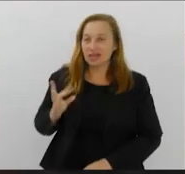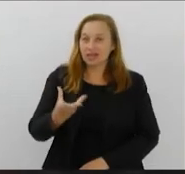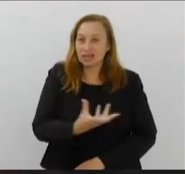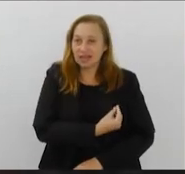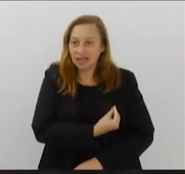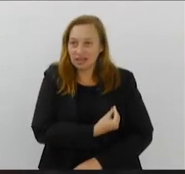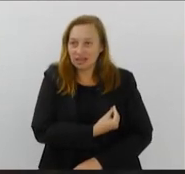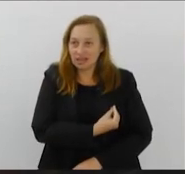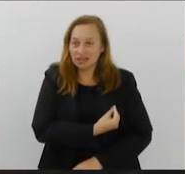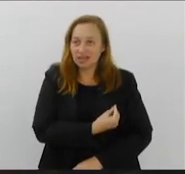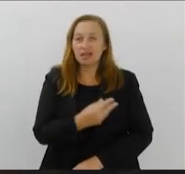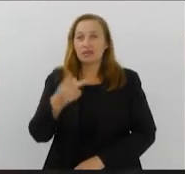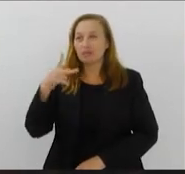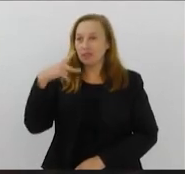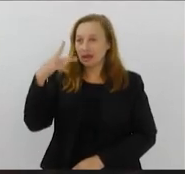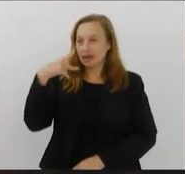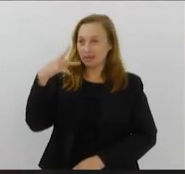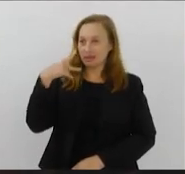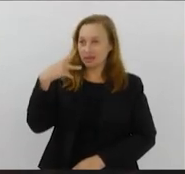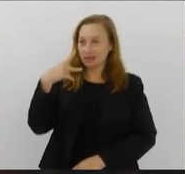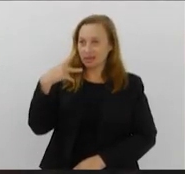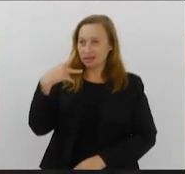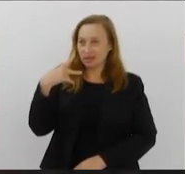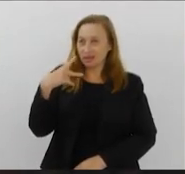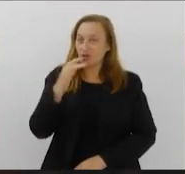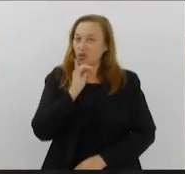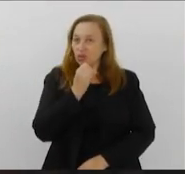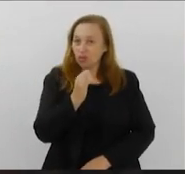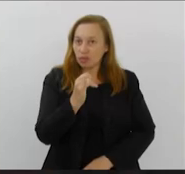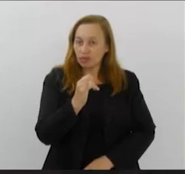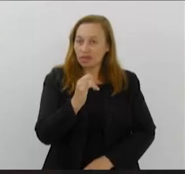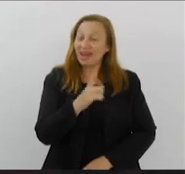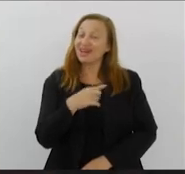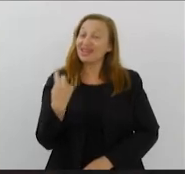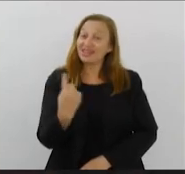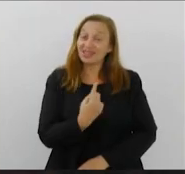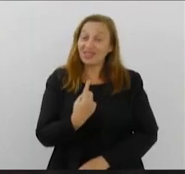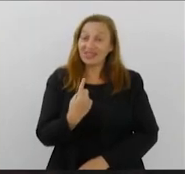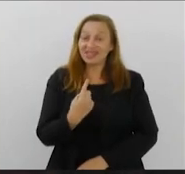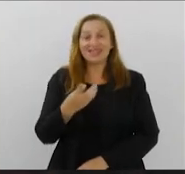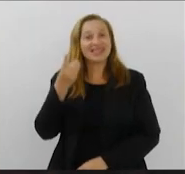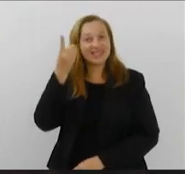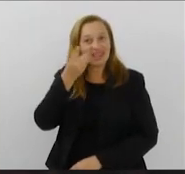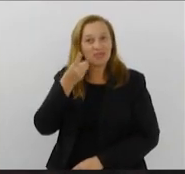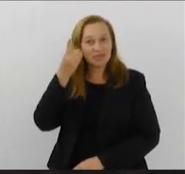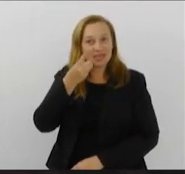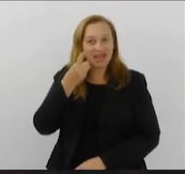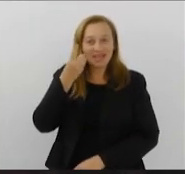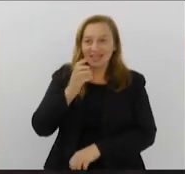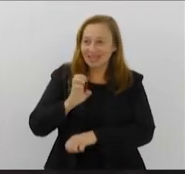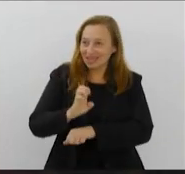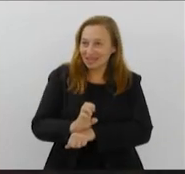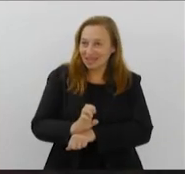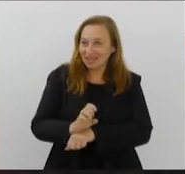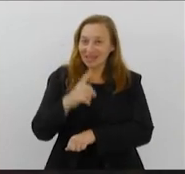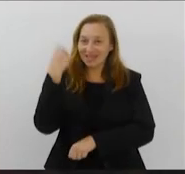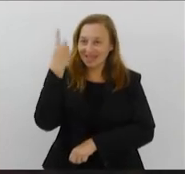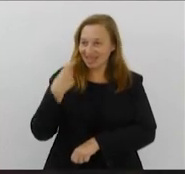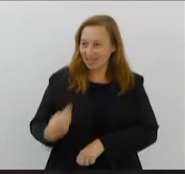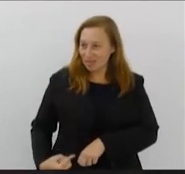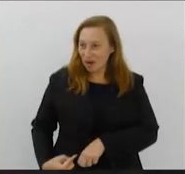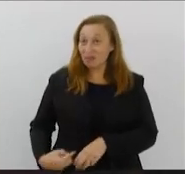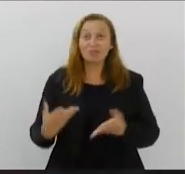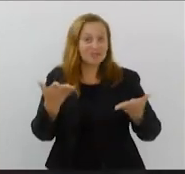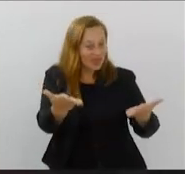transexual parlamentar fluminense, a nossa querida deputada estadual Dani Balbi. Por